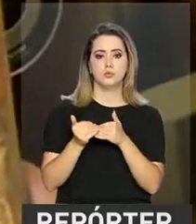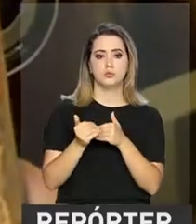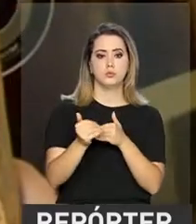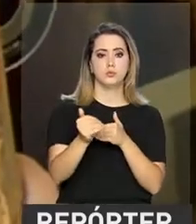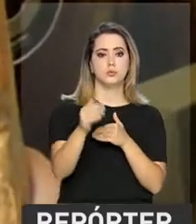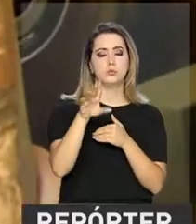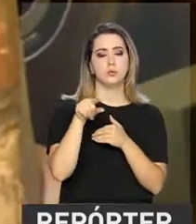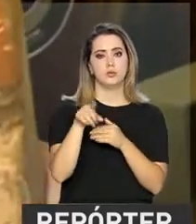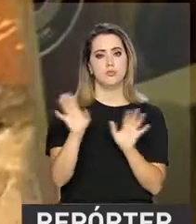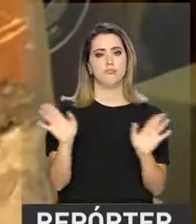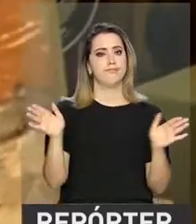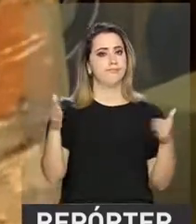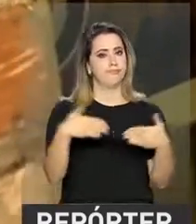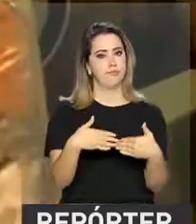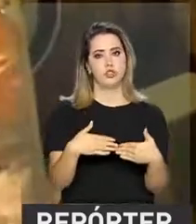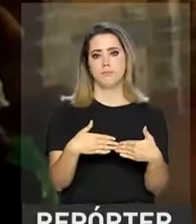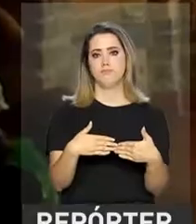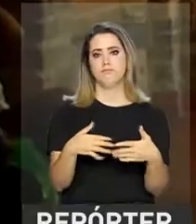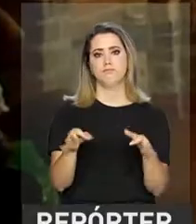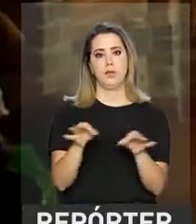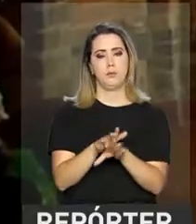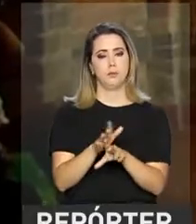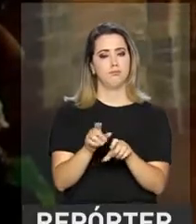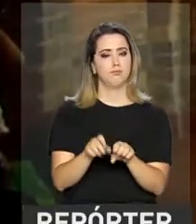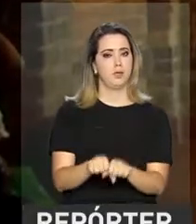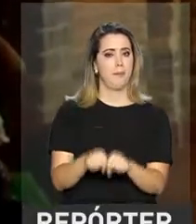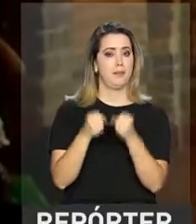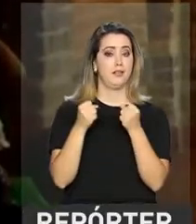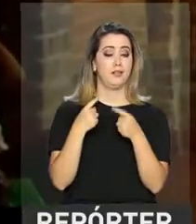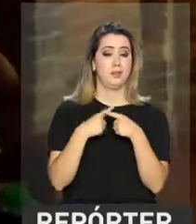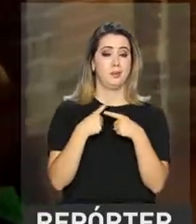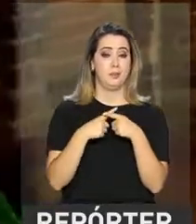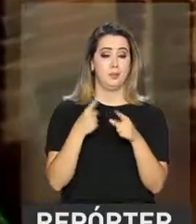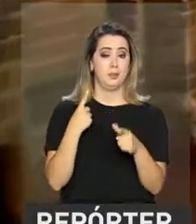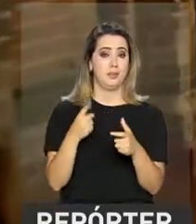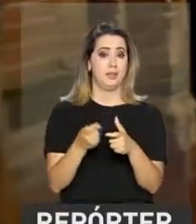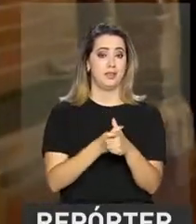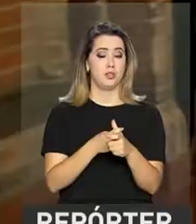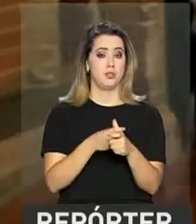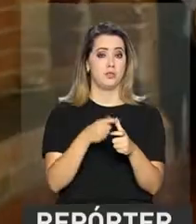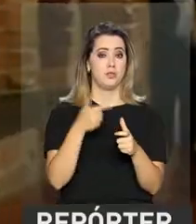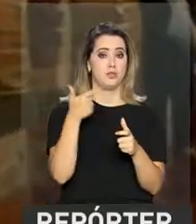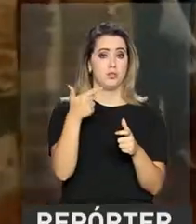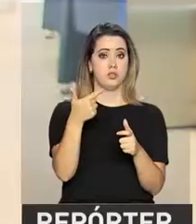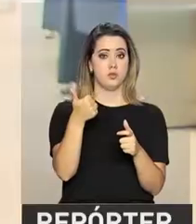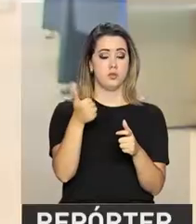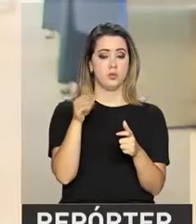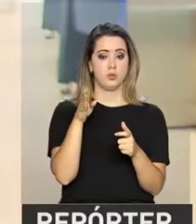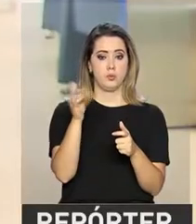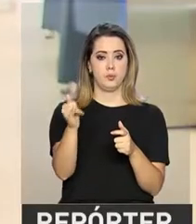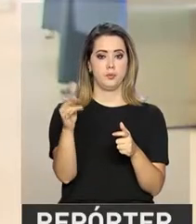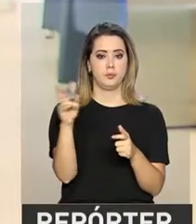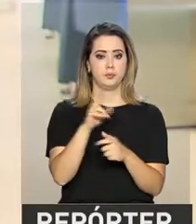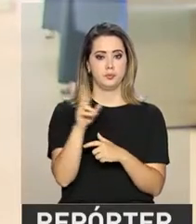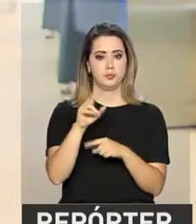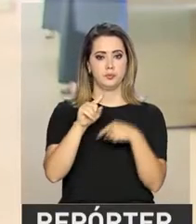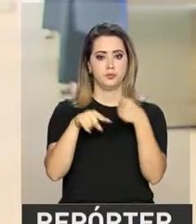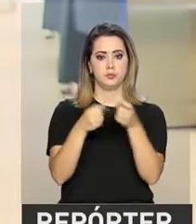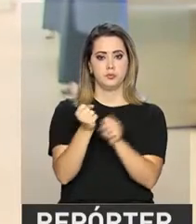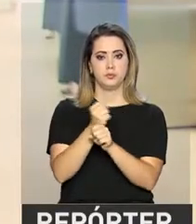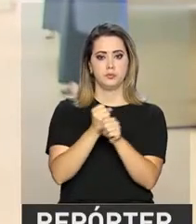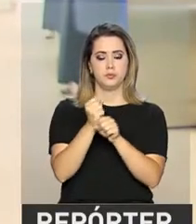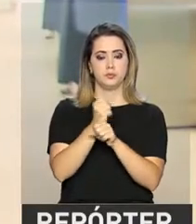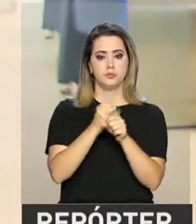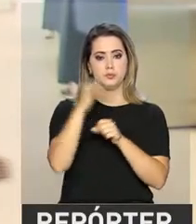muitas delas fechassem as portas a dívida estimada em 21 bilhões de reais a partir do ano que vem as